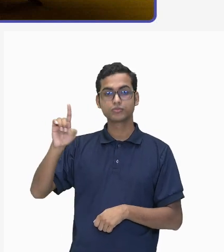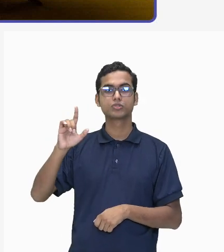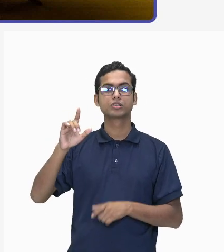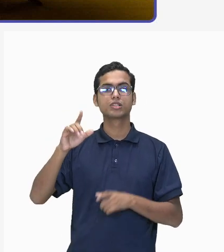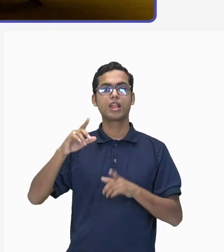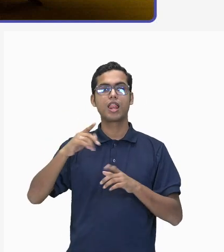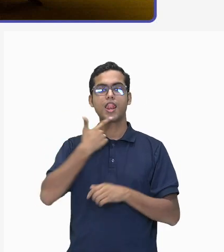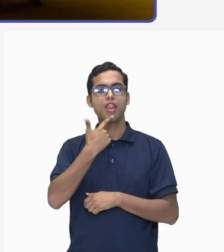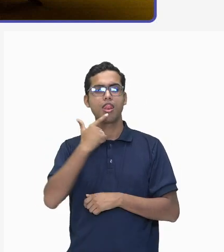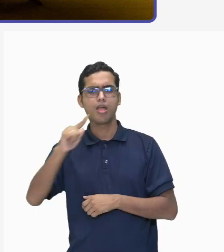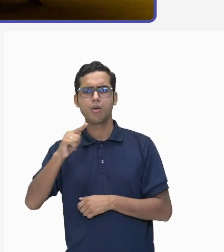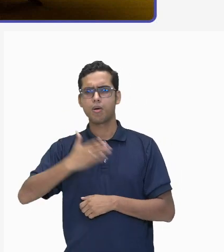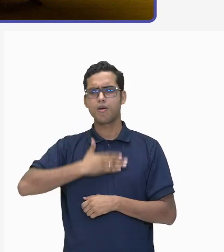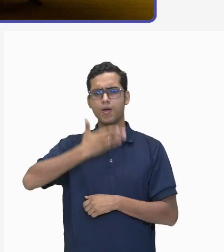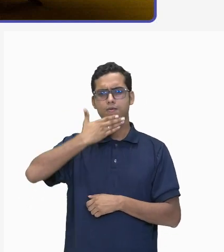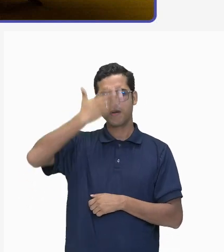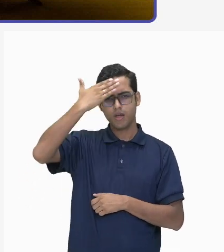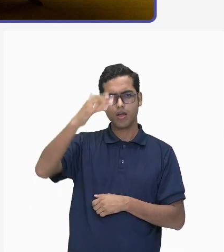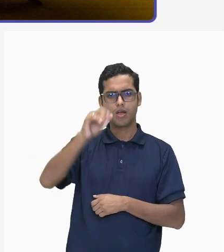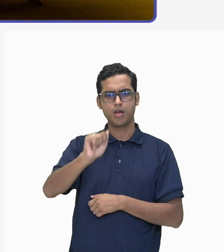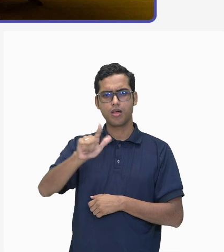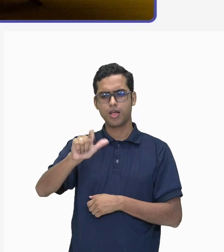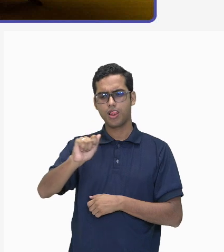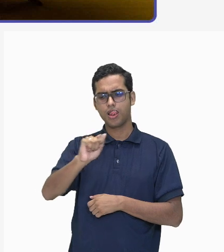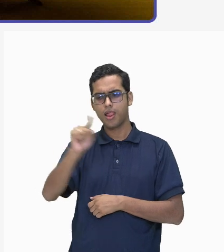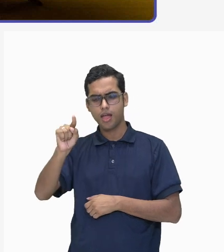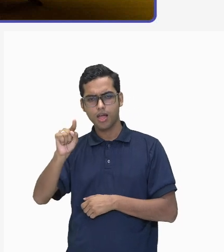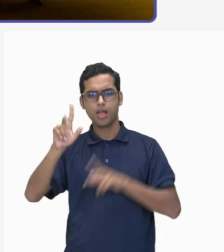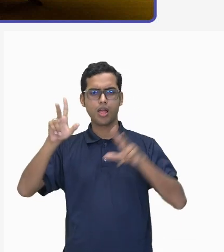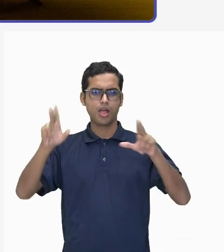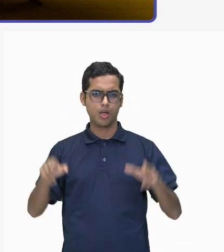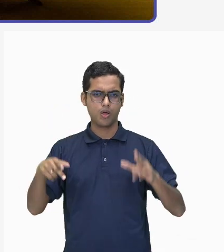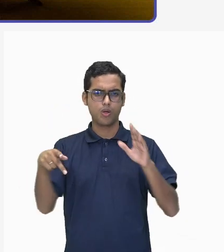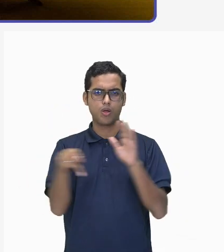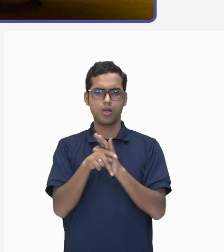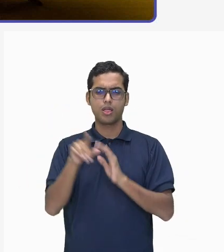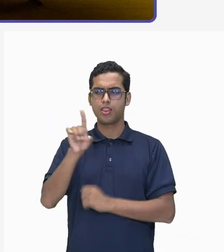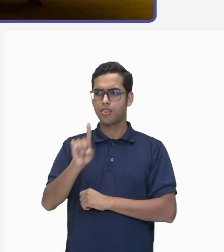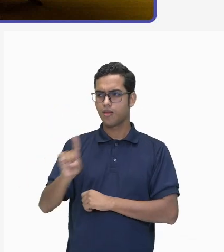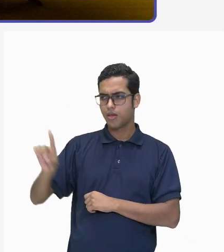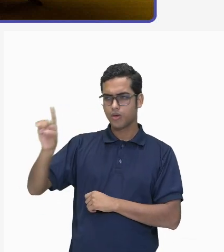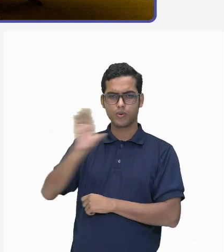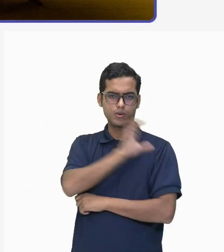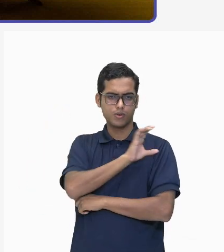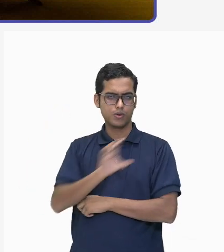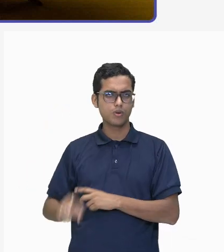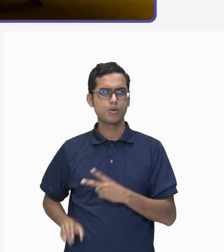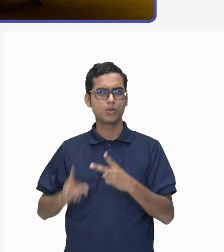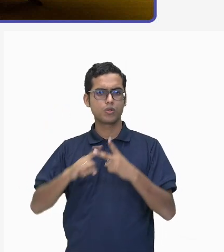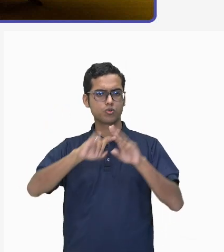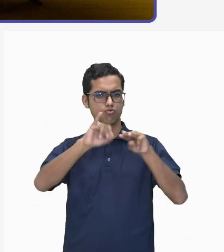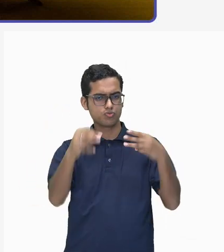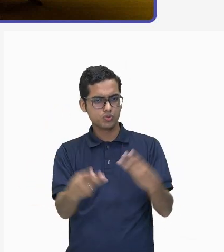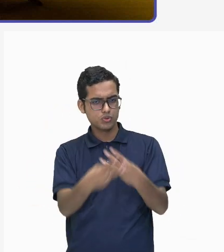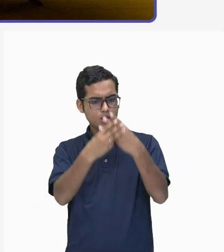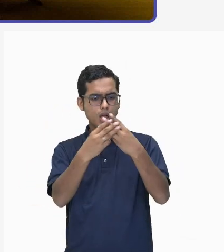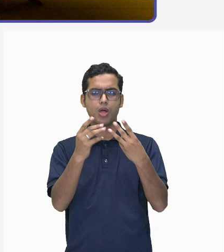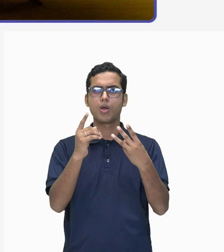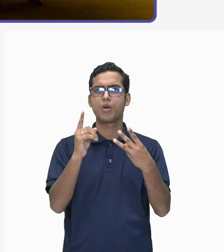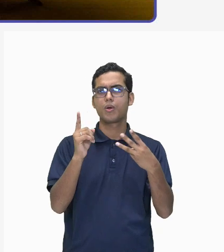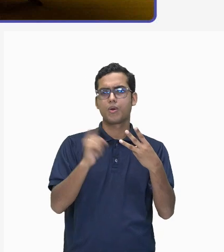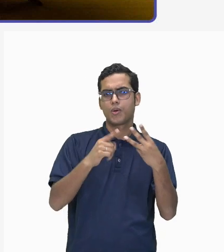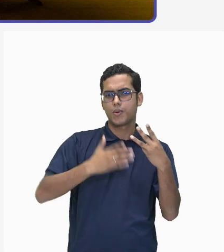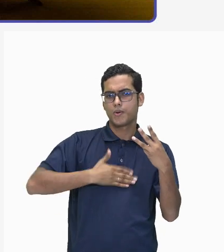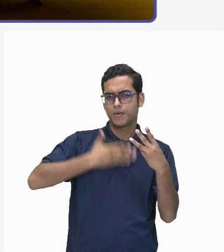o pessoal quer falar, mas Alá é outro Deus. Não, é o mesmo Deus dos cristãos, é o mesmo Deus dos judeus. É porque